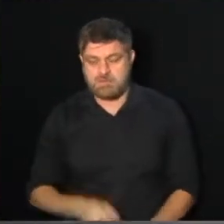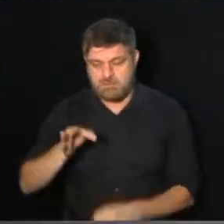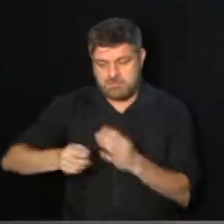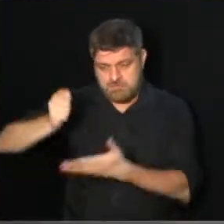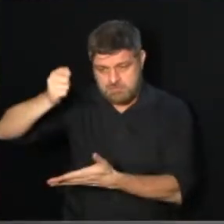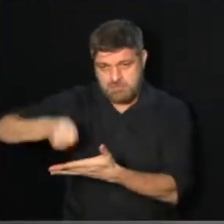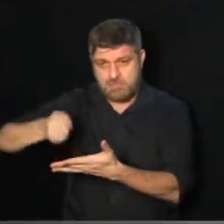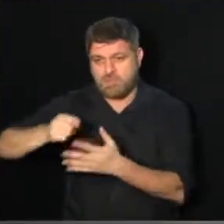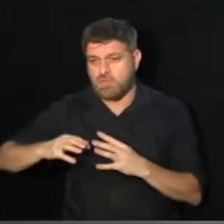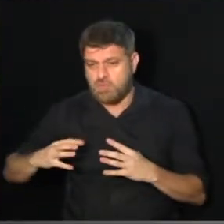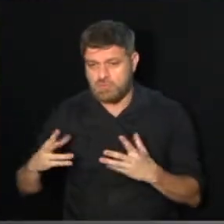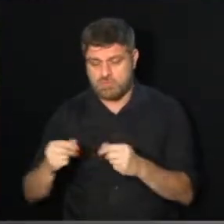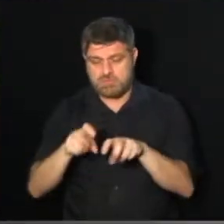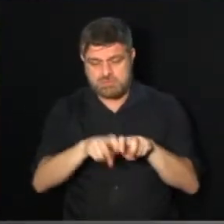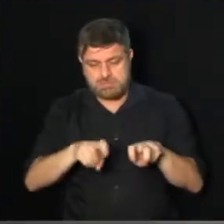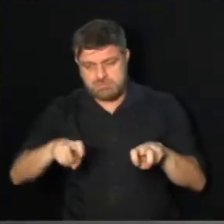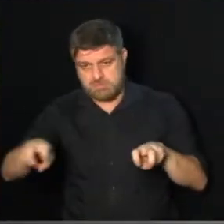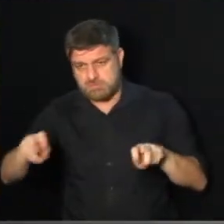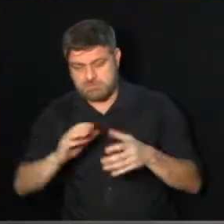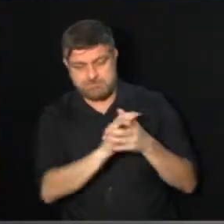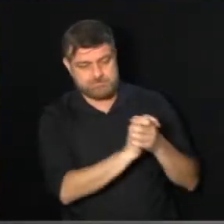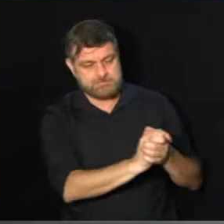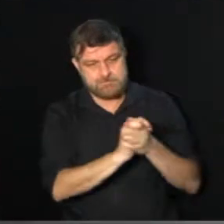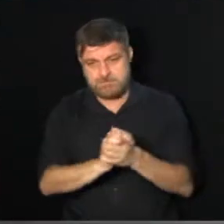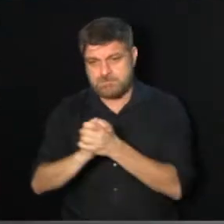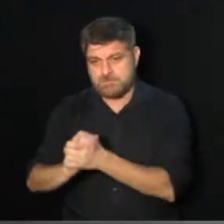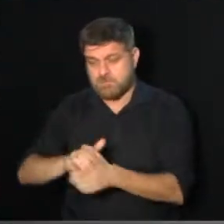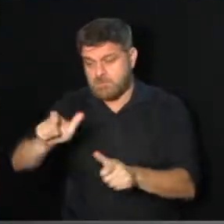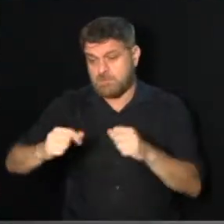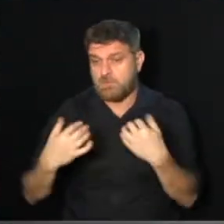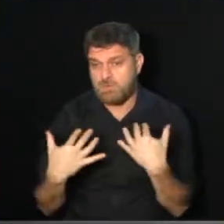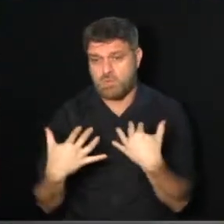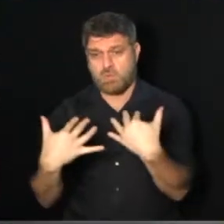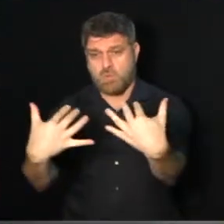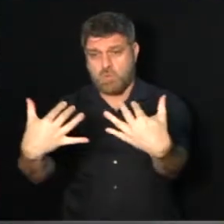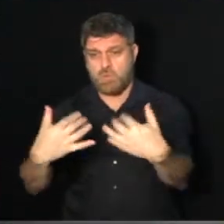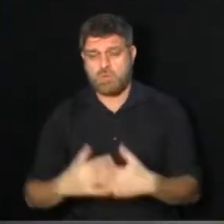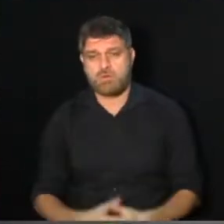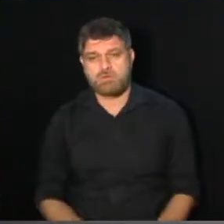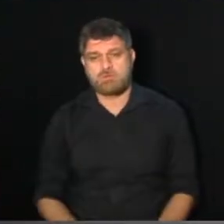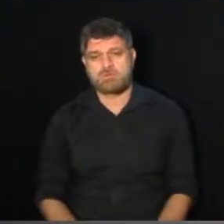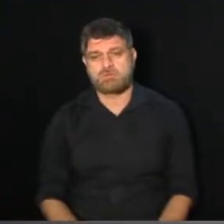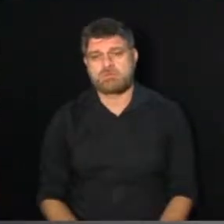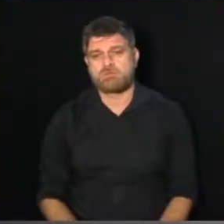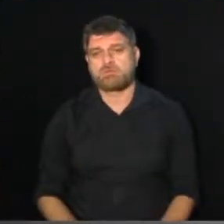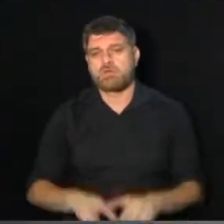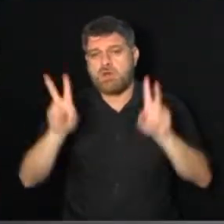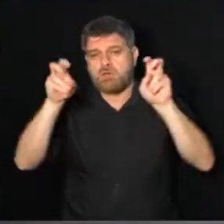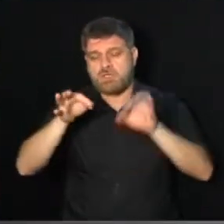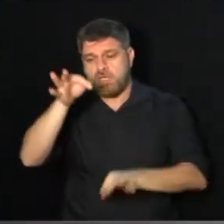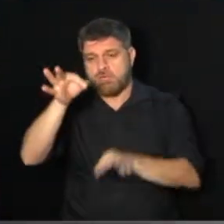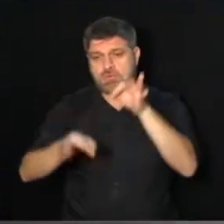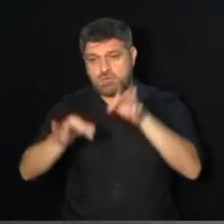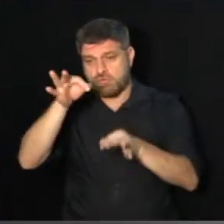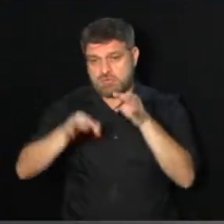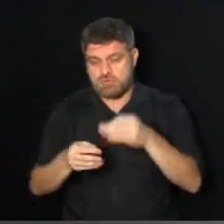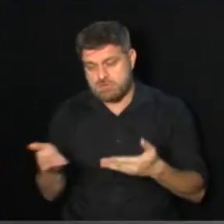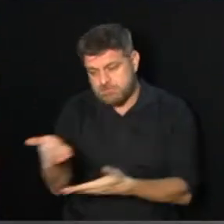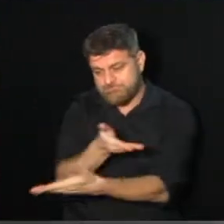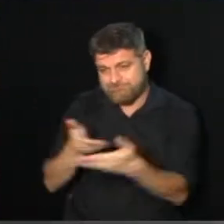represento todos da mesa e a todos os presentes. Quando se fala de justiça